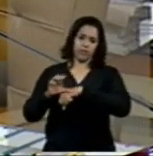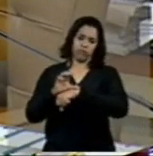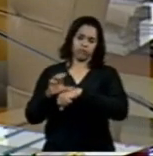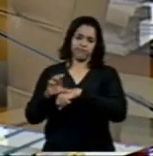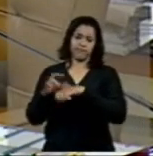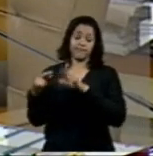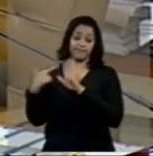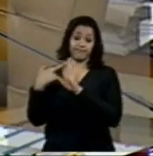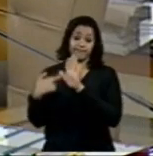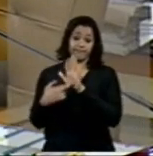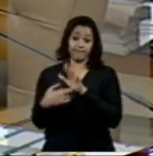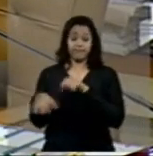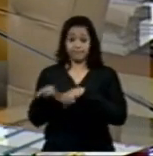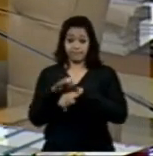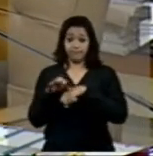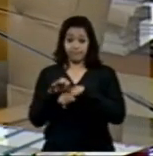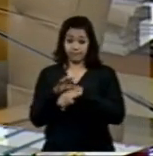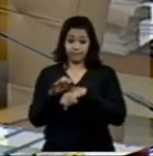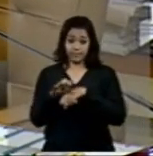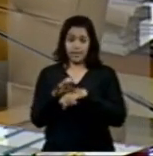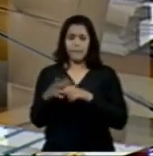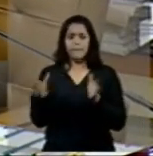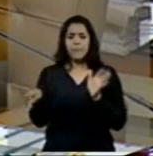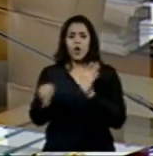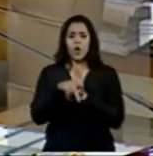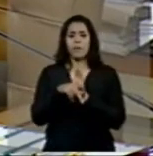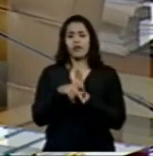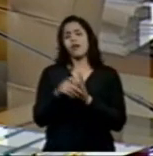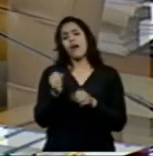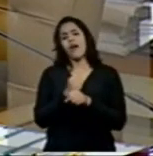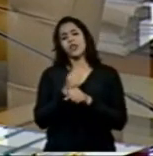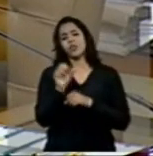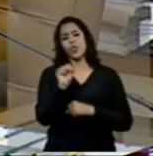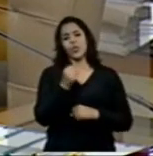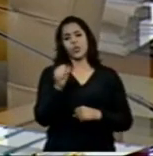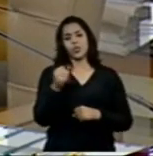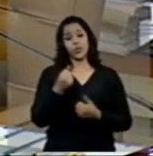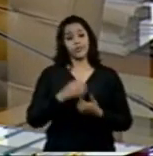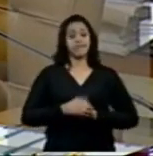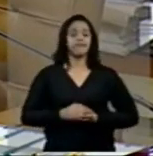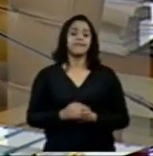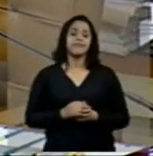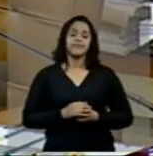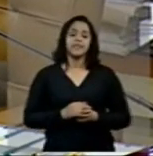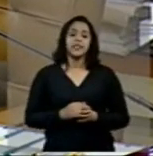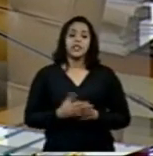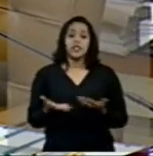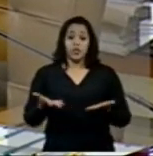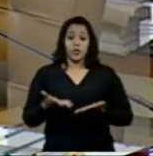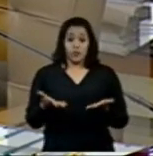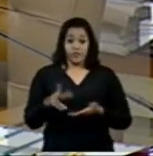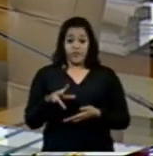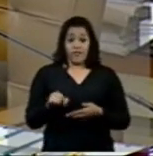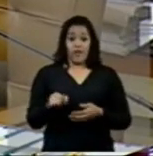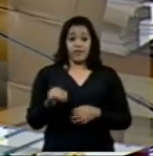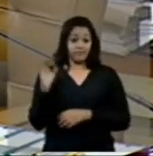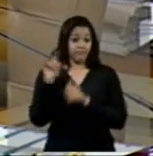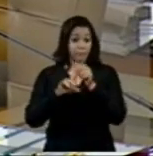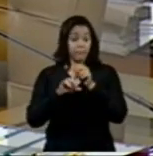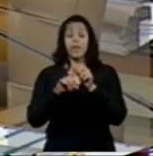regras constitucionais contidas na Constituição Cidadã de 1988, que vem de estar a completar agora, em